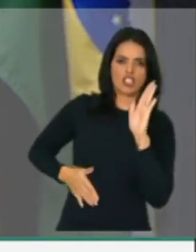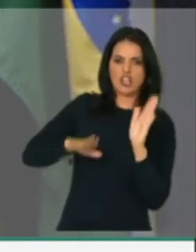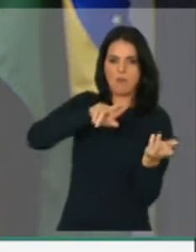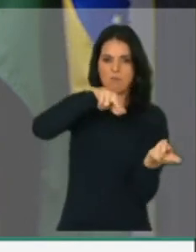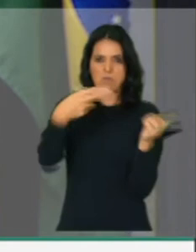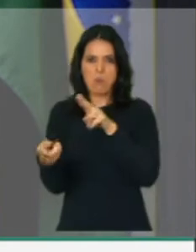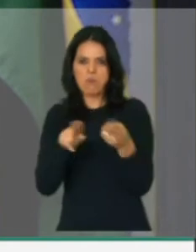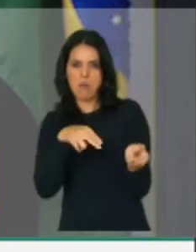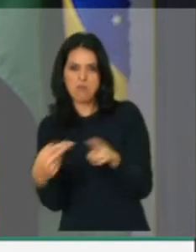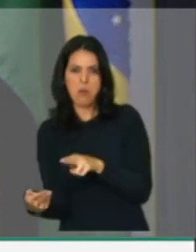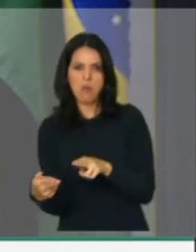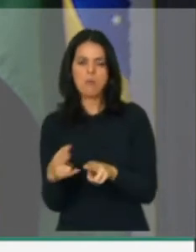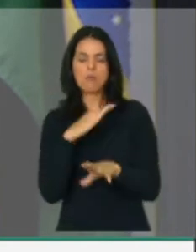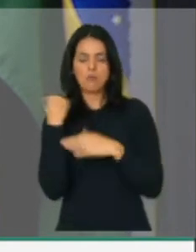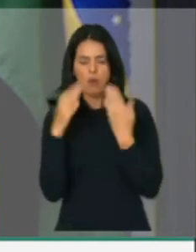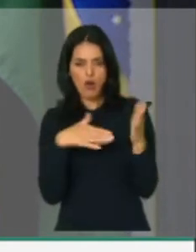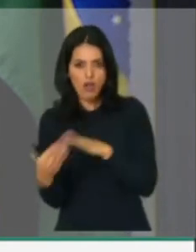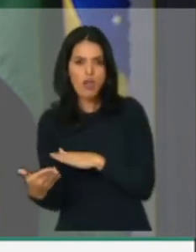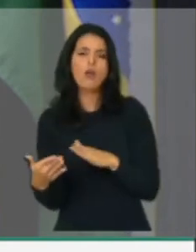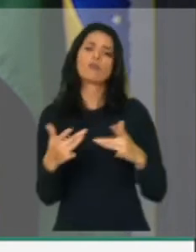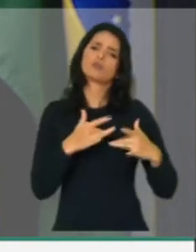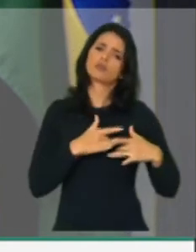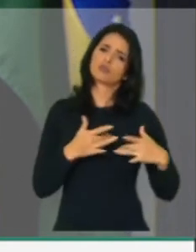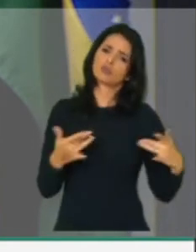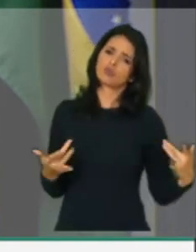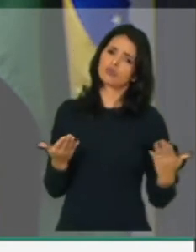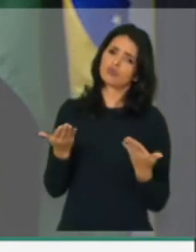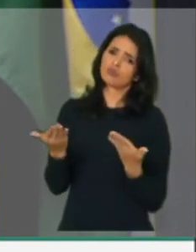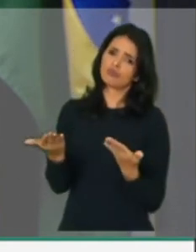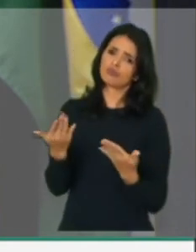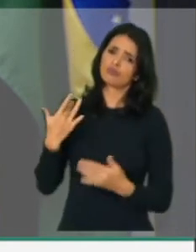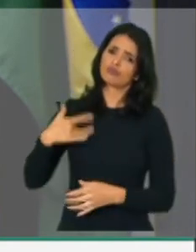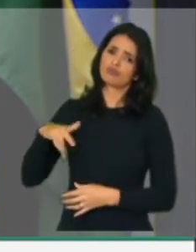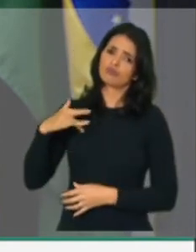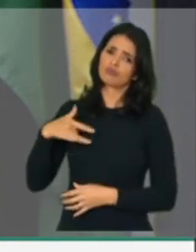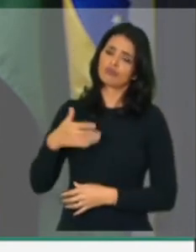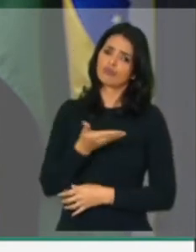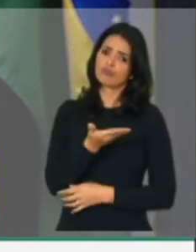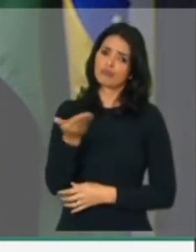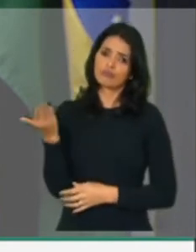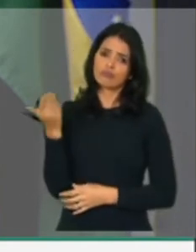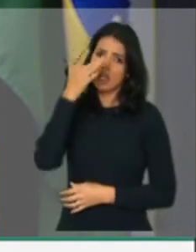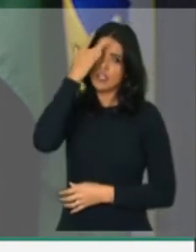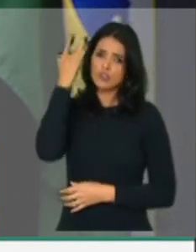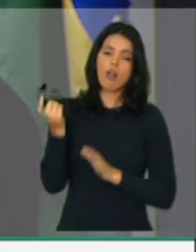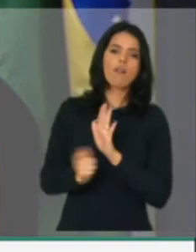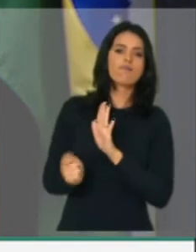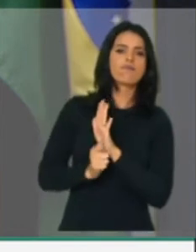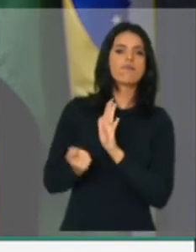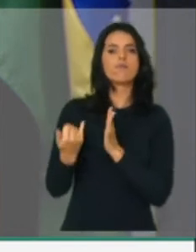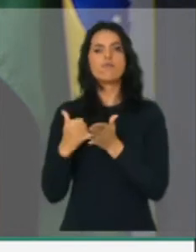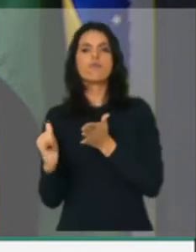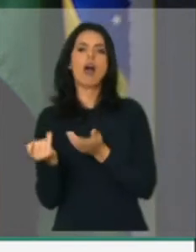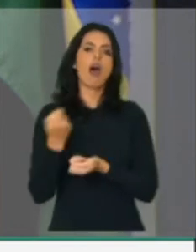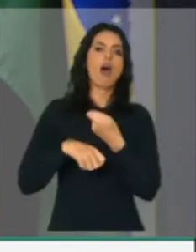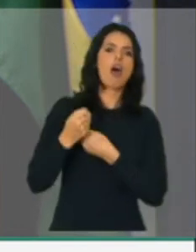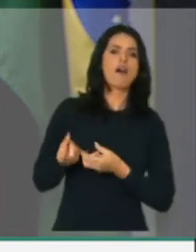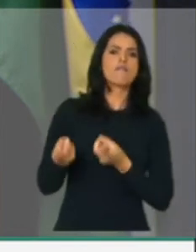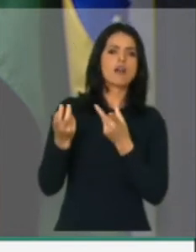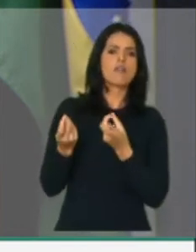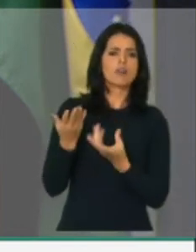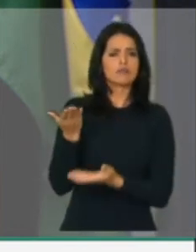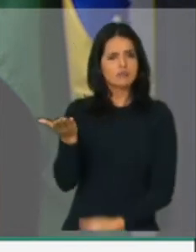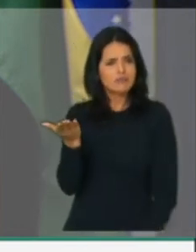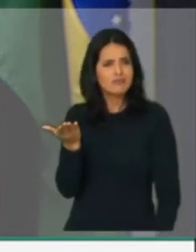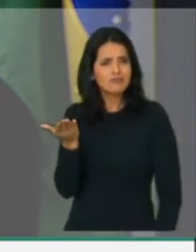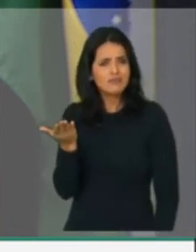mortos naquela operação se solidarizaram com aqueles que eram traficantes convictos